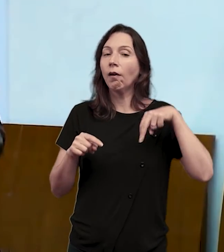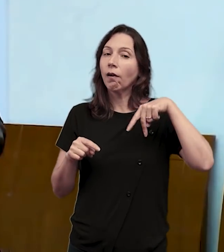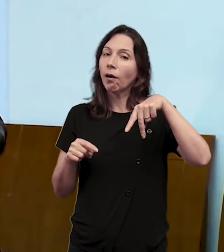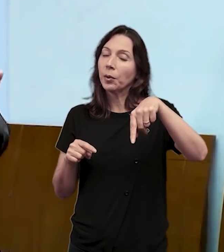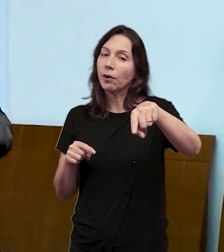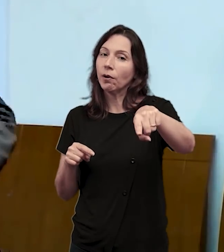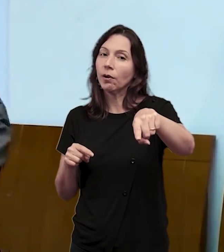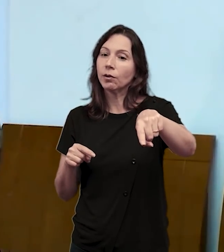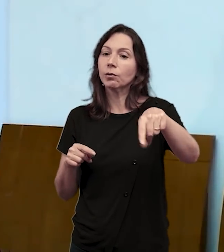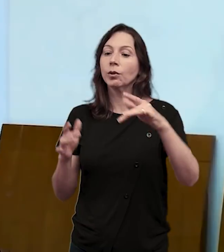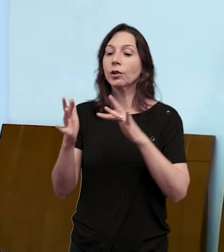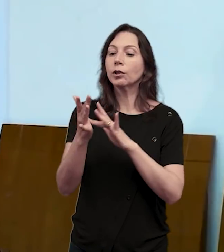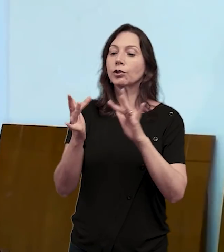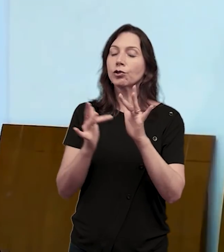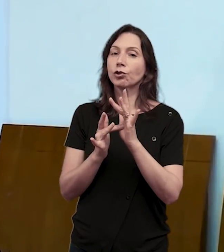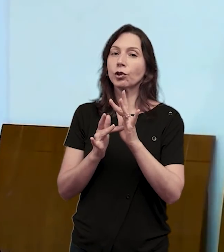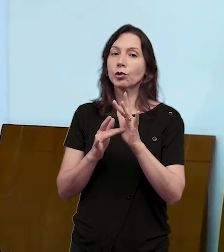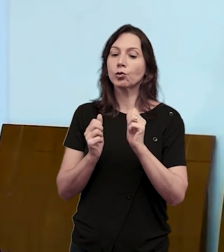Feliz da vida, batendo papo.